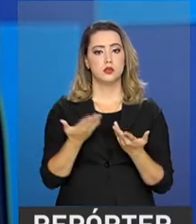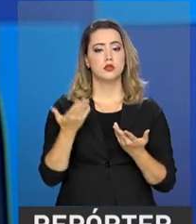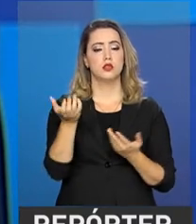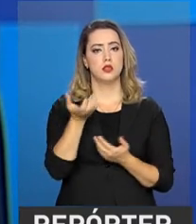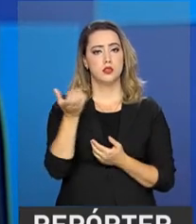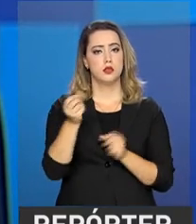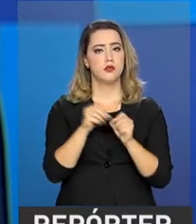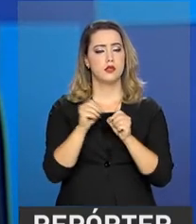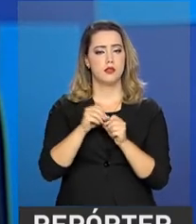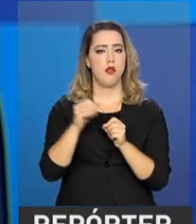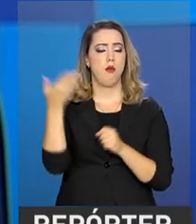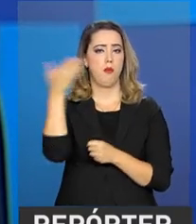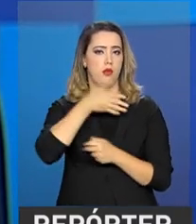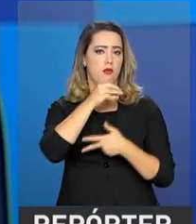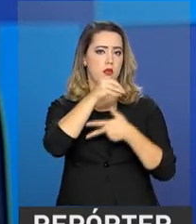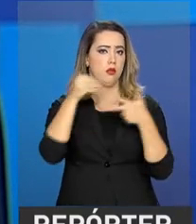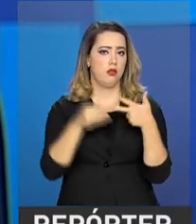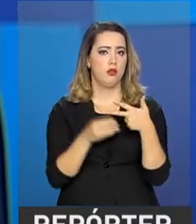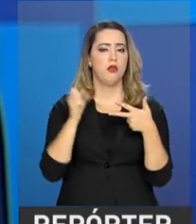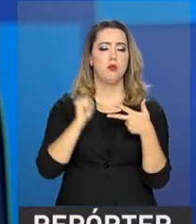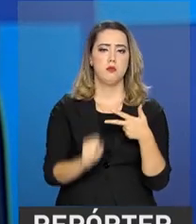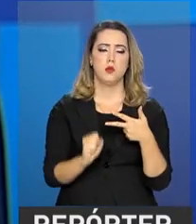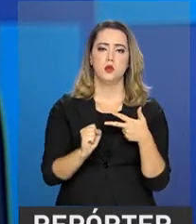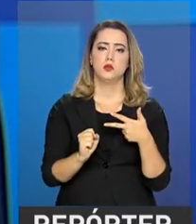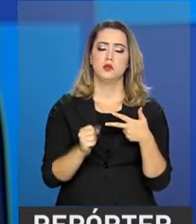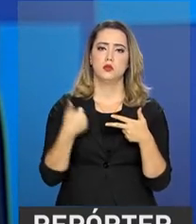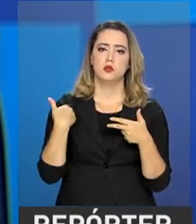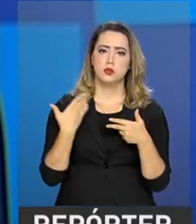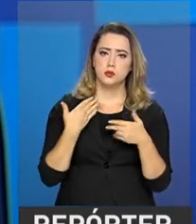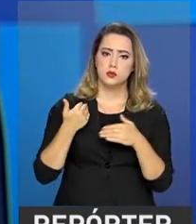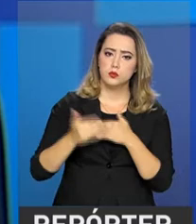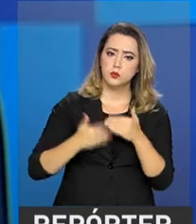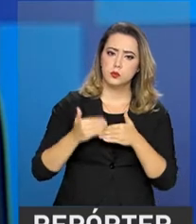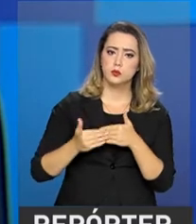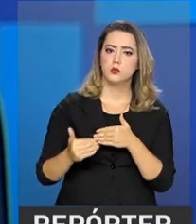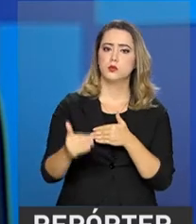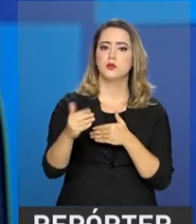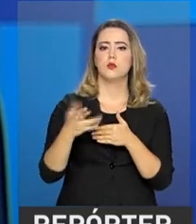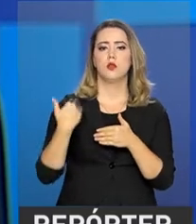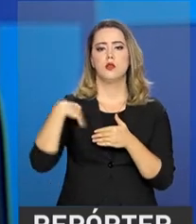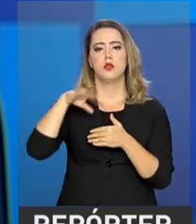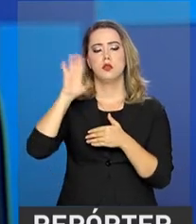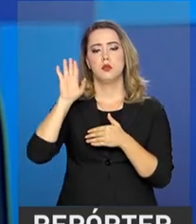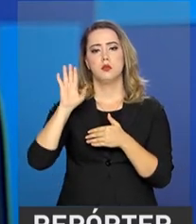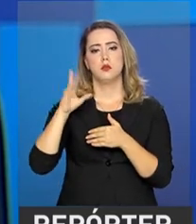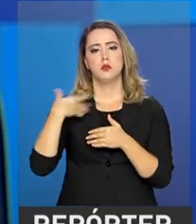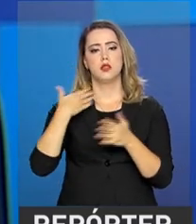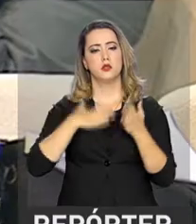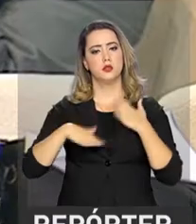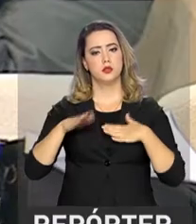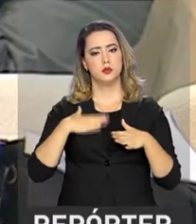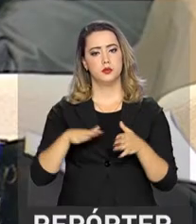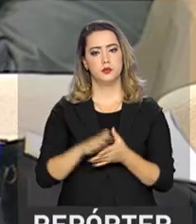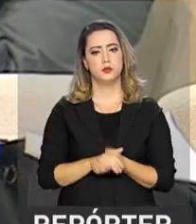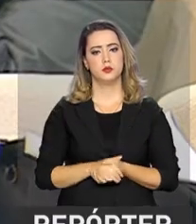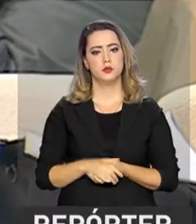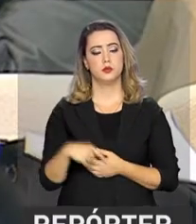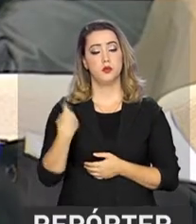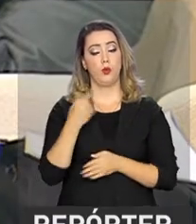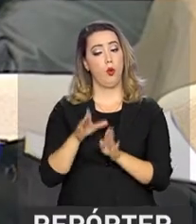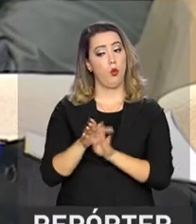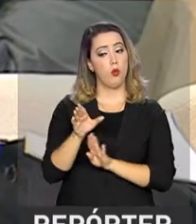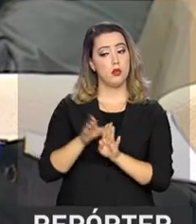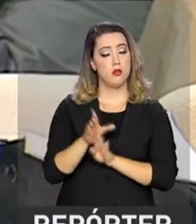tenha condições de se submeter ao exame com com maior tranquilidade recomendação